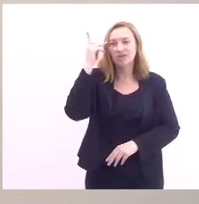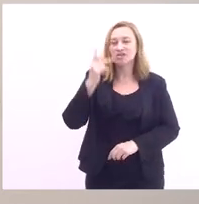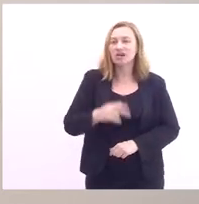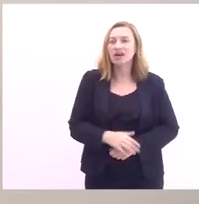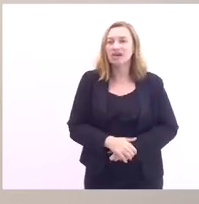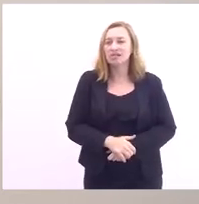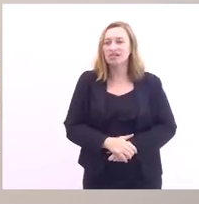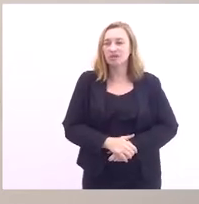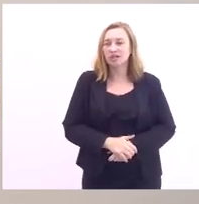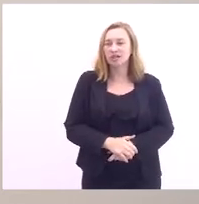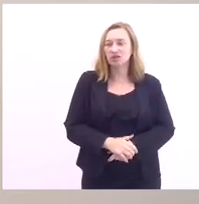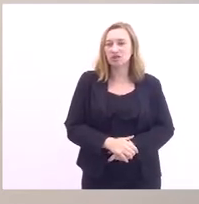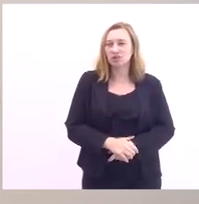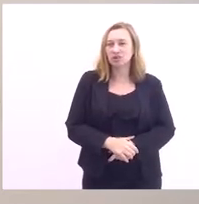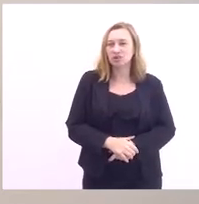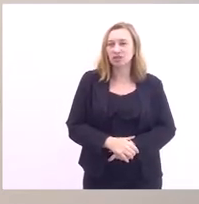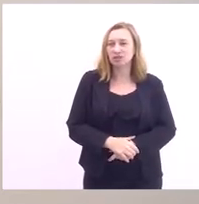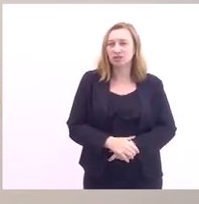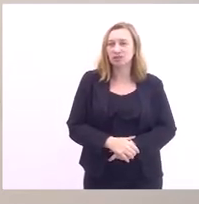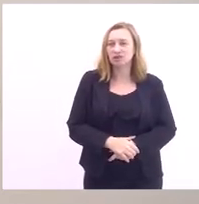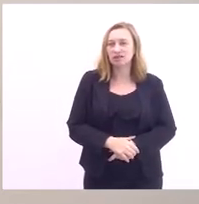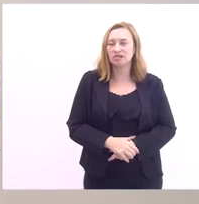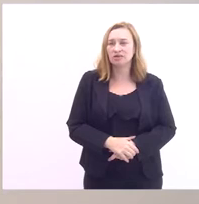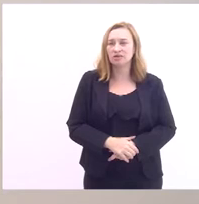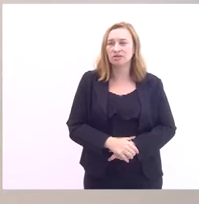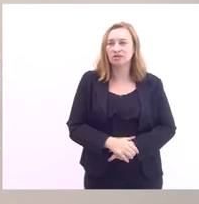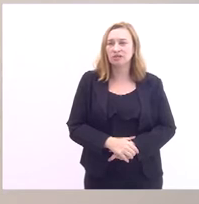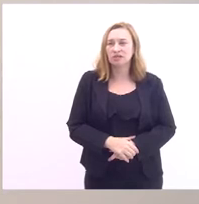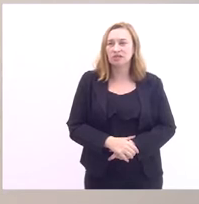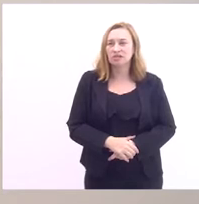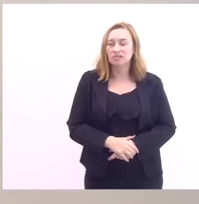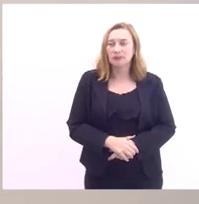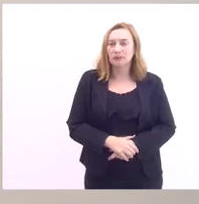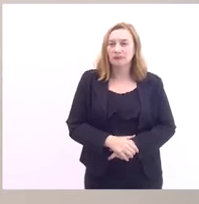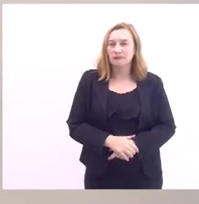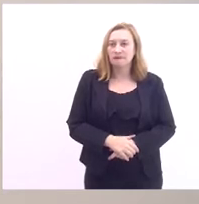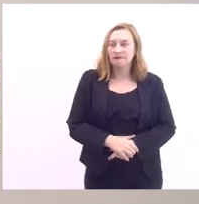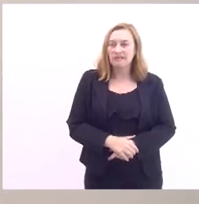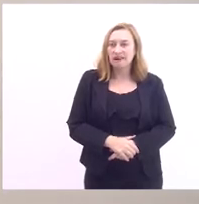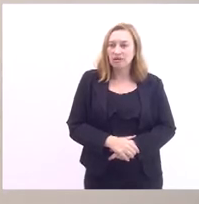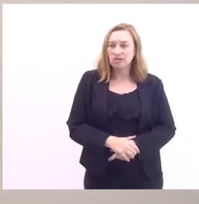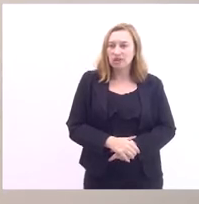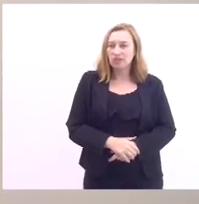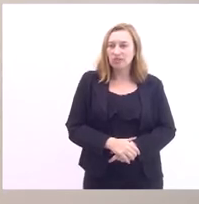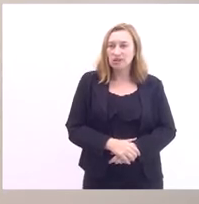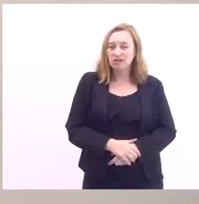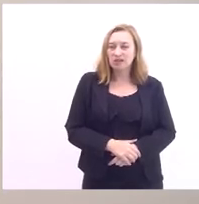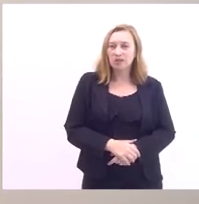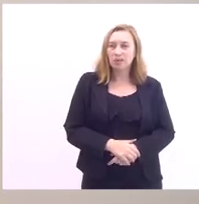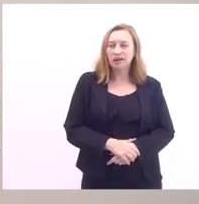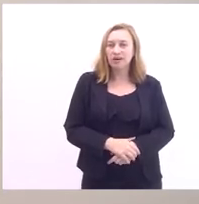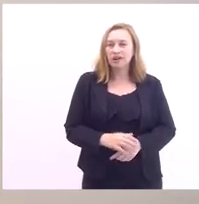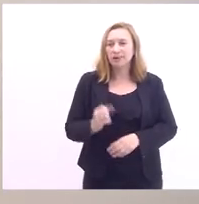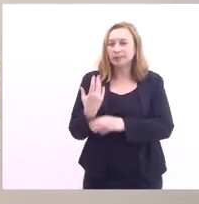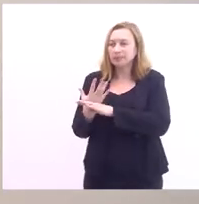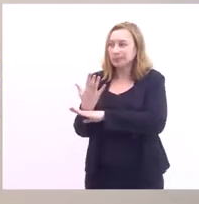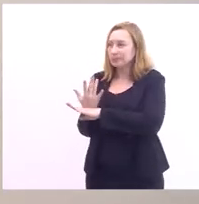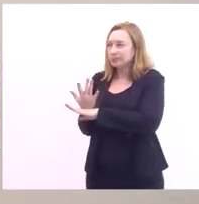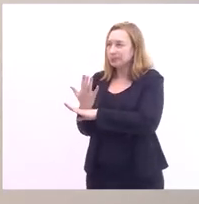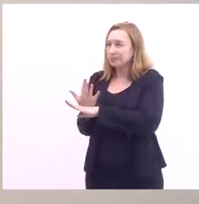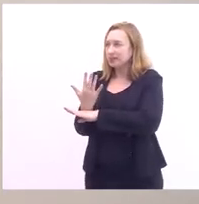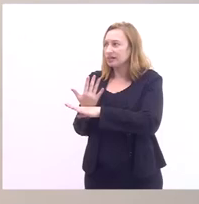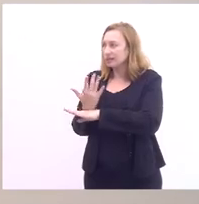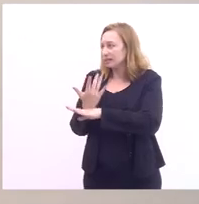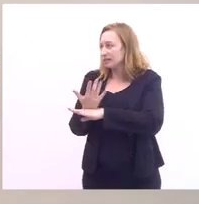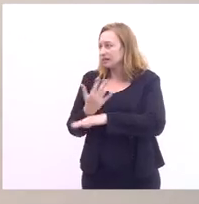esse problema de Petrópolis e também a nossa cidade de Duque de Caxias, que o atendimento